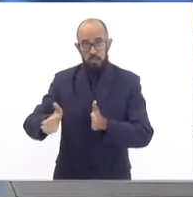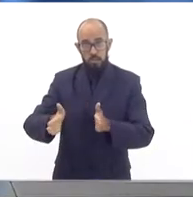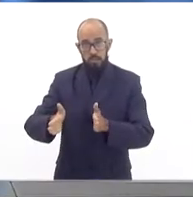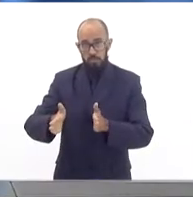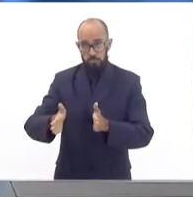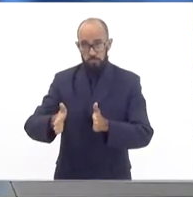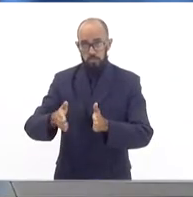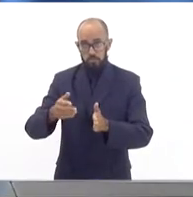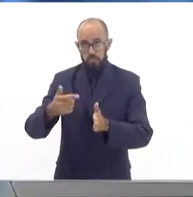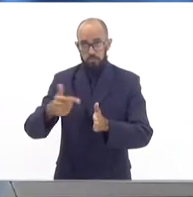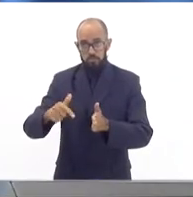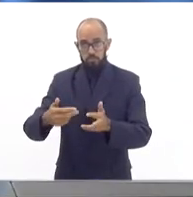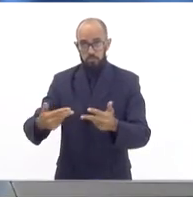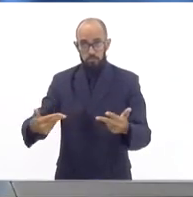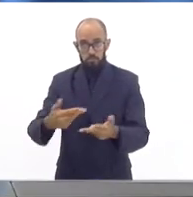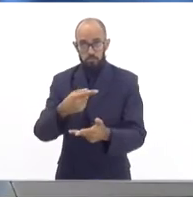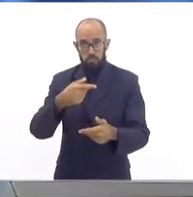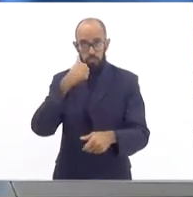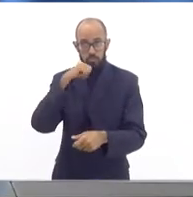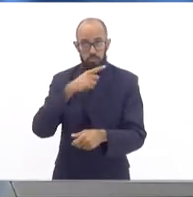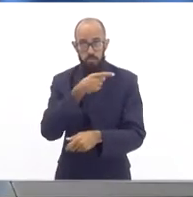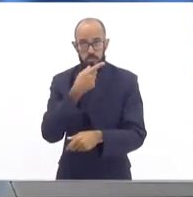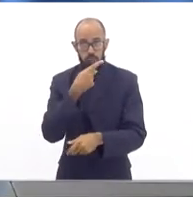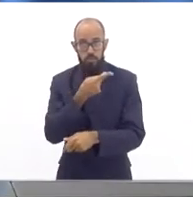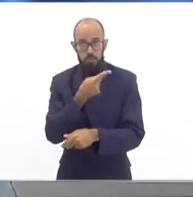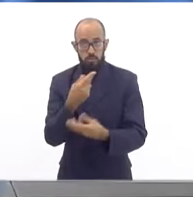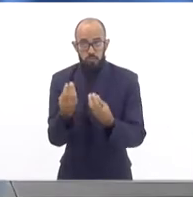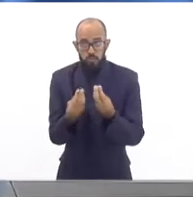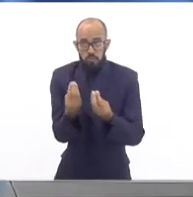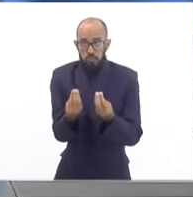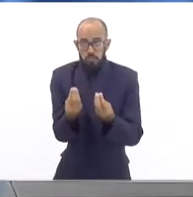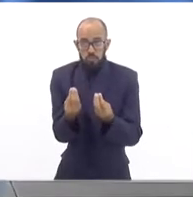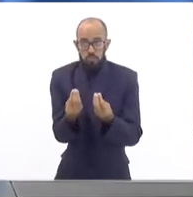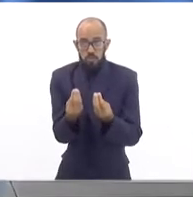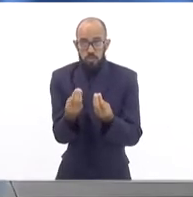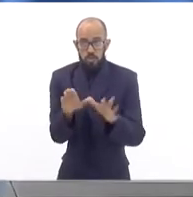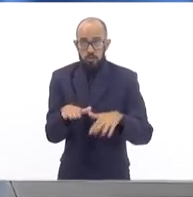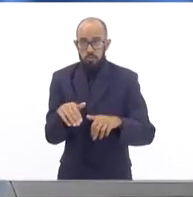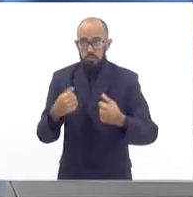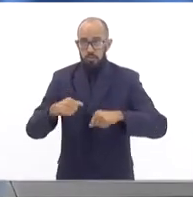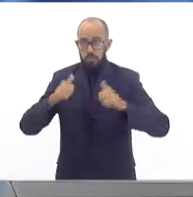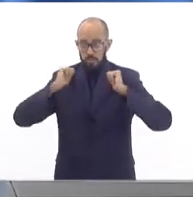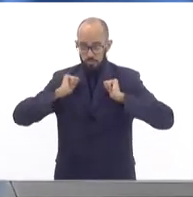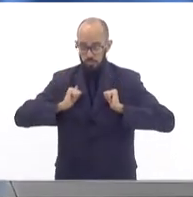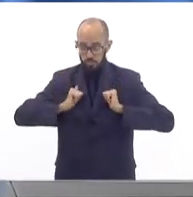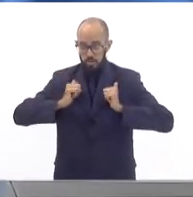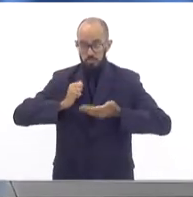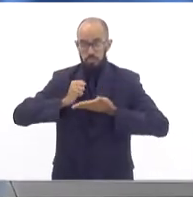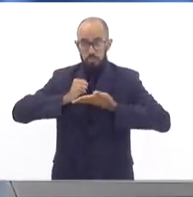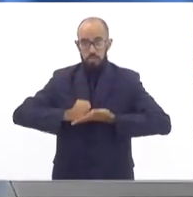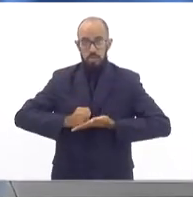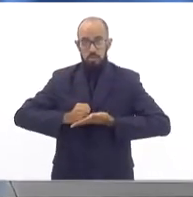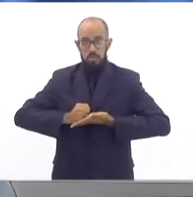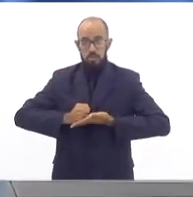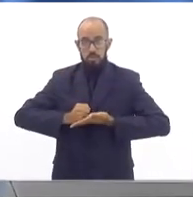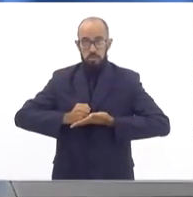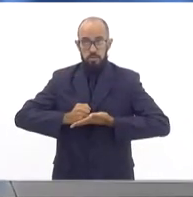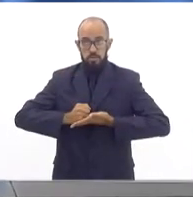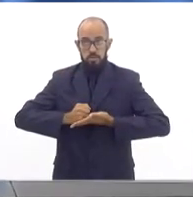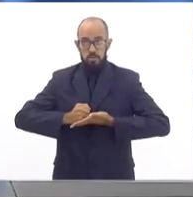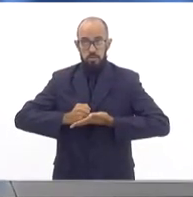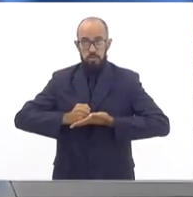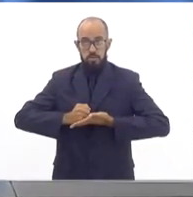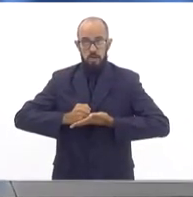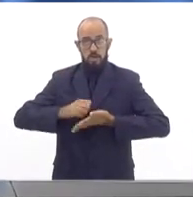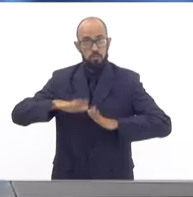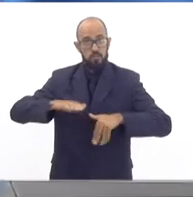que a... Correto. Que a mulher está falando, a gente tem que trabalhar, às vezes tem que levar mochila pesada, bolsa, às vezes a gente é obrigado a